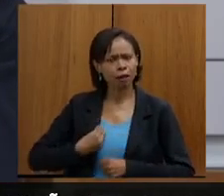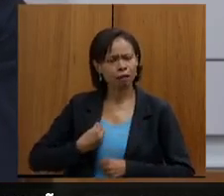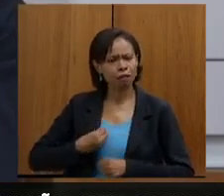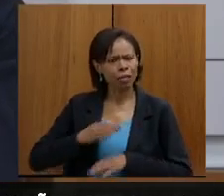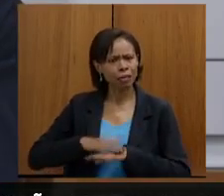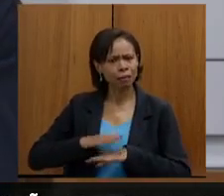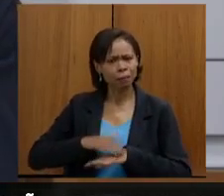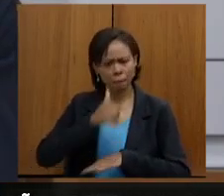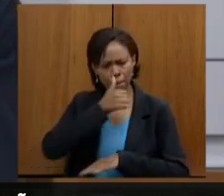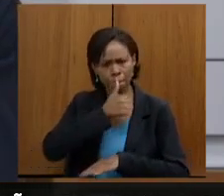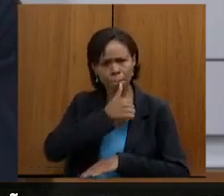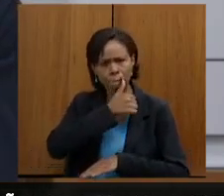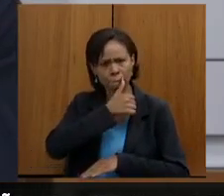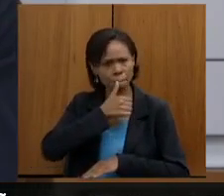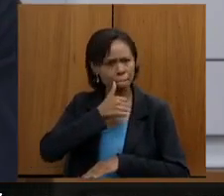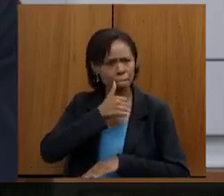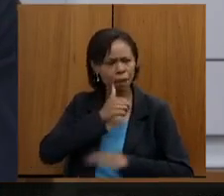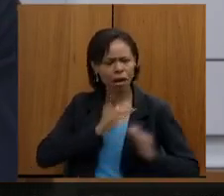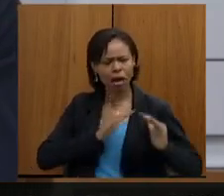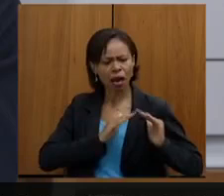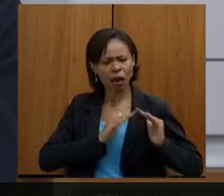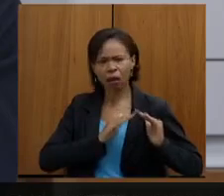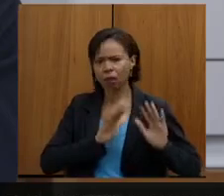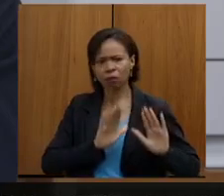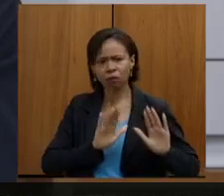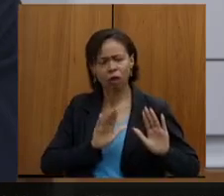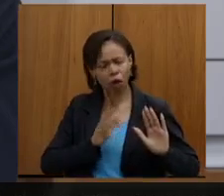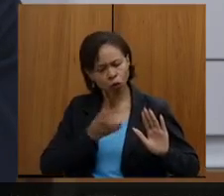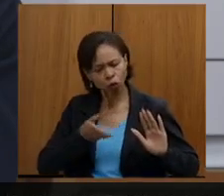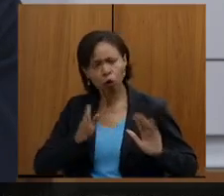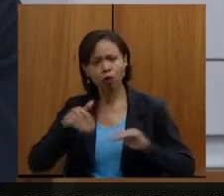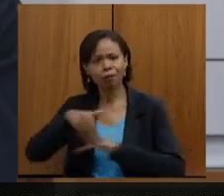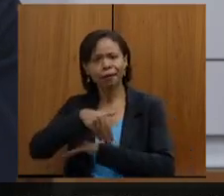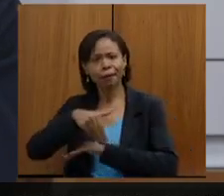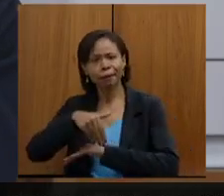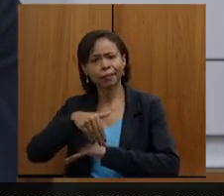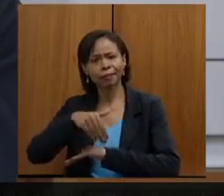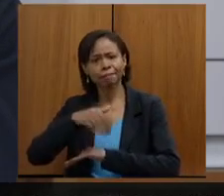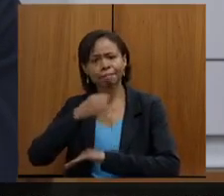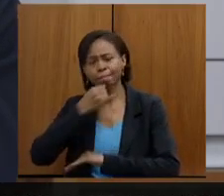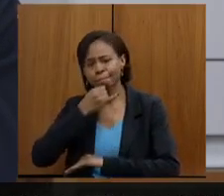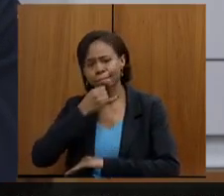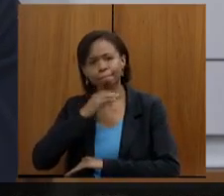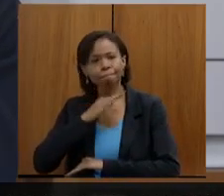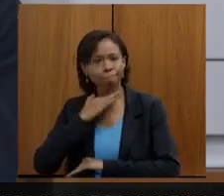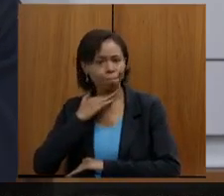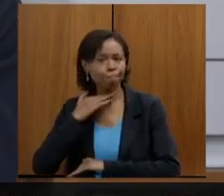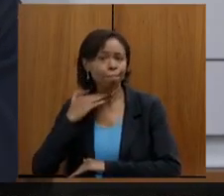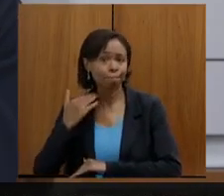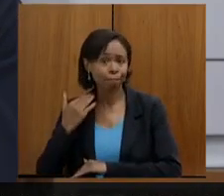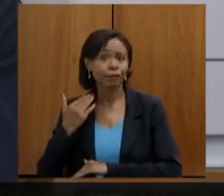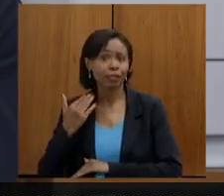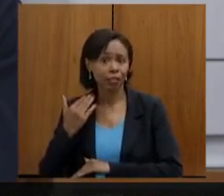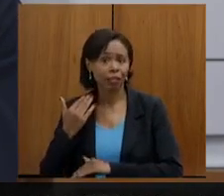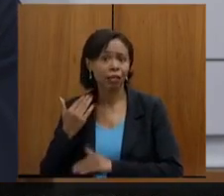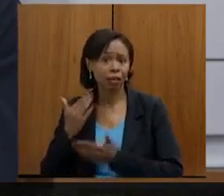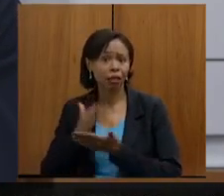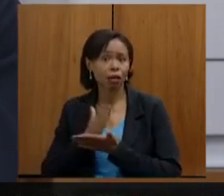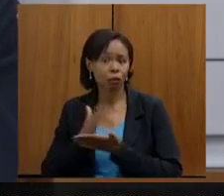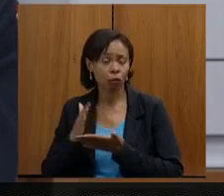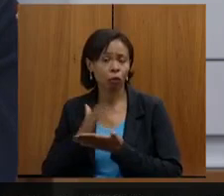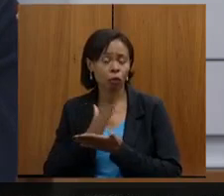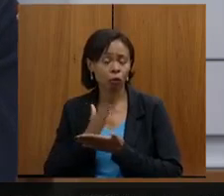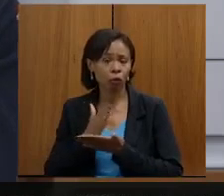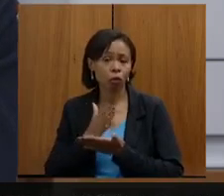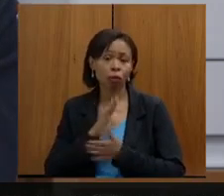estavam nas ruas e nas ruas infelizmente perderam suas vidas Que bom que existe toda uma estrutura